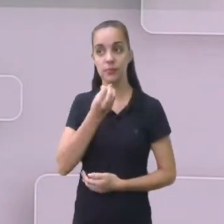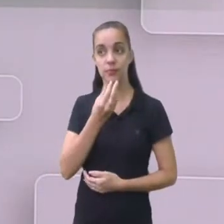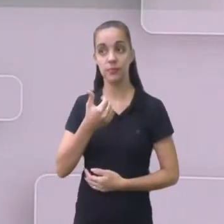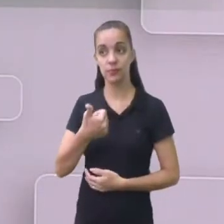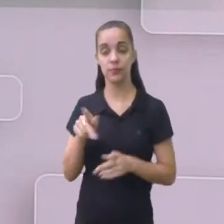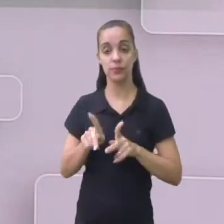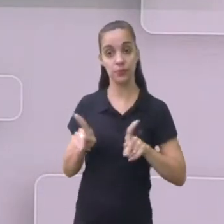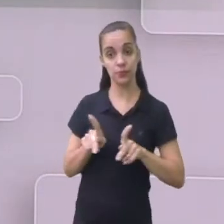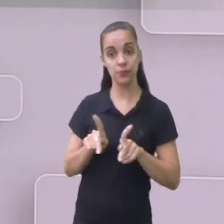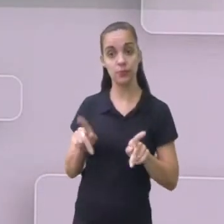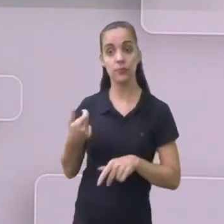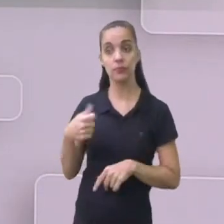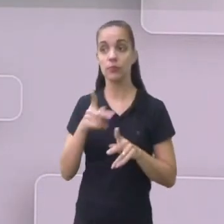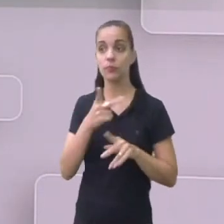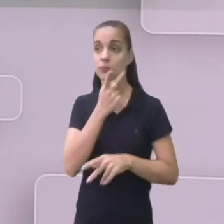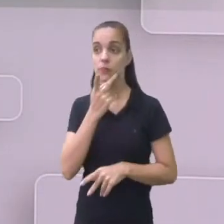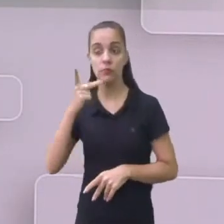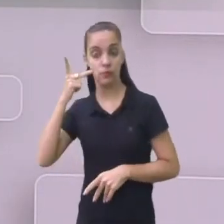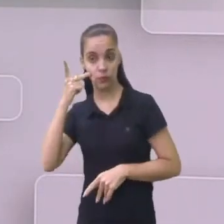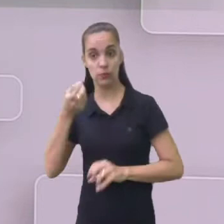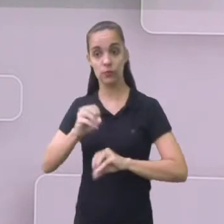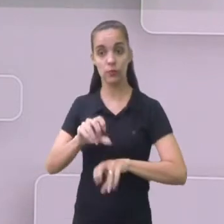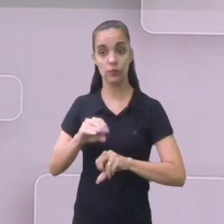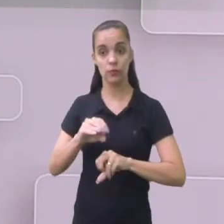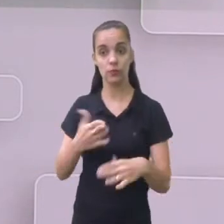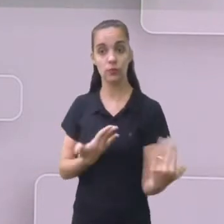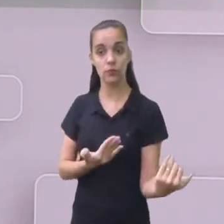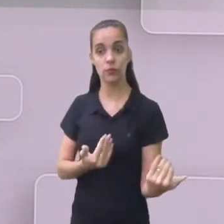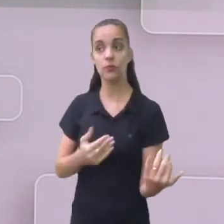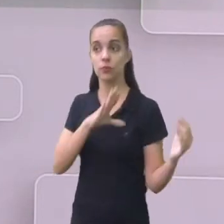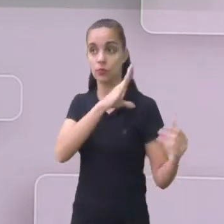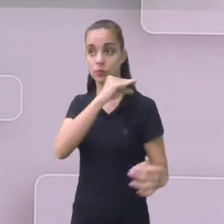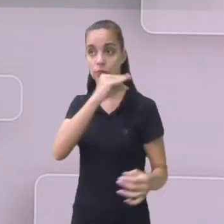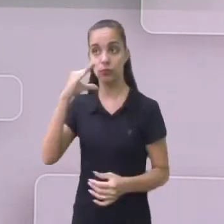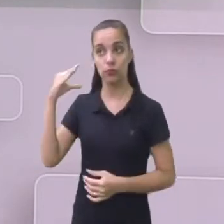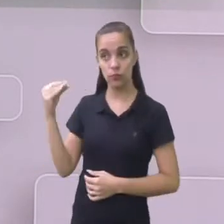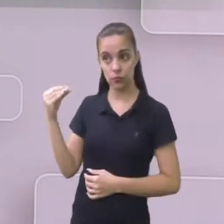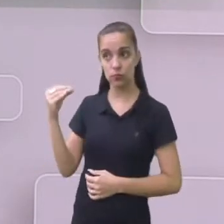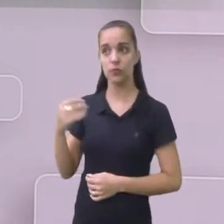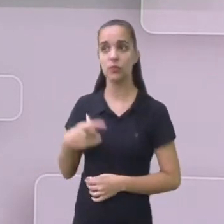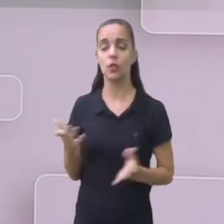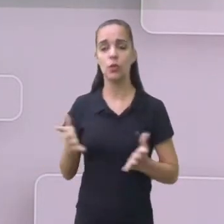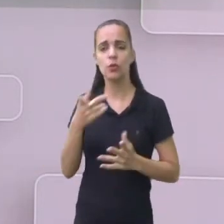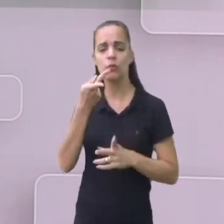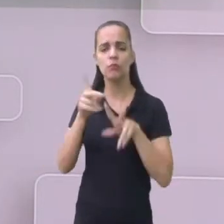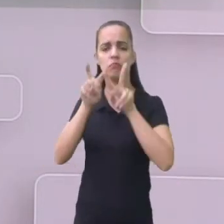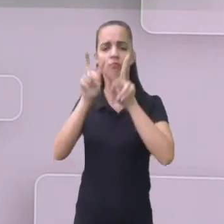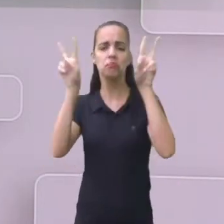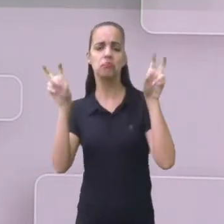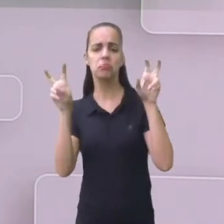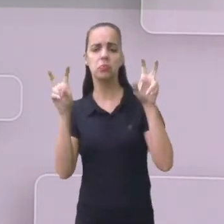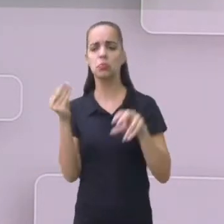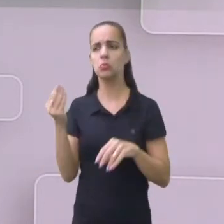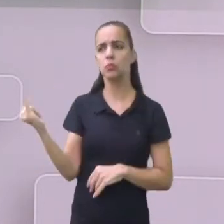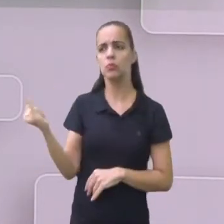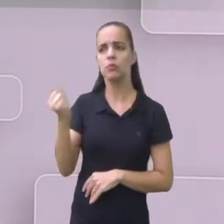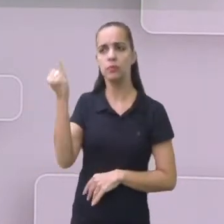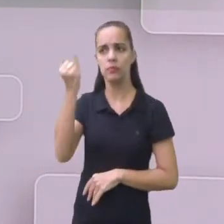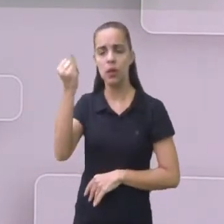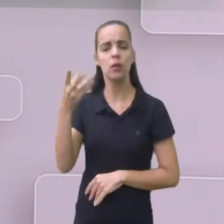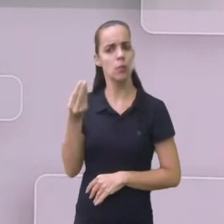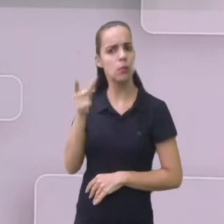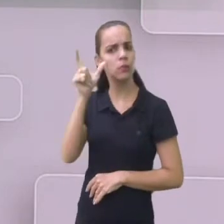Olá, sou a professora Patrícia da Educação de Jovens e Adultos e na nossa aula de História de hoje vamos falar de um assunto muito importante e